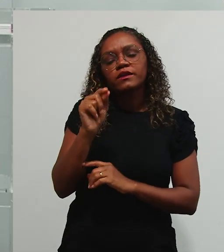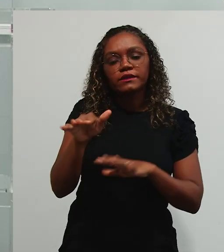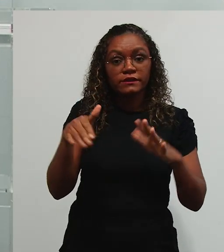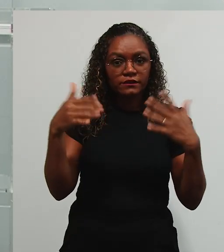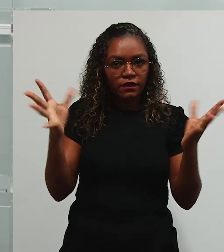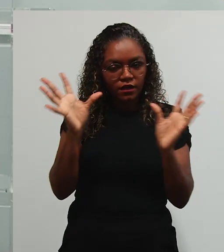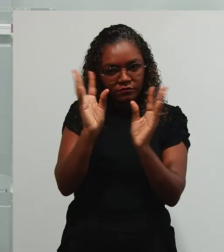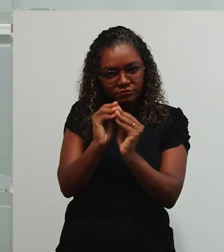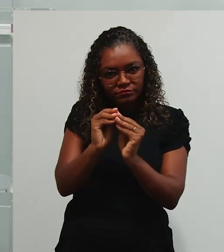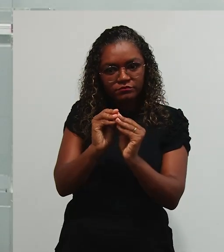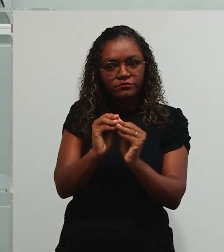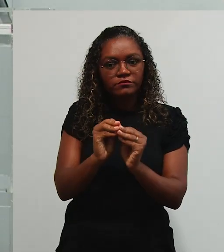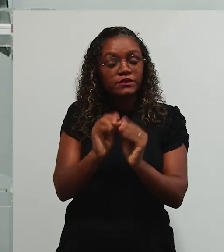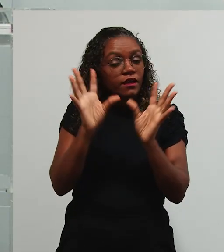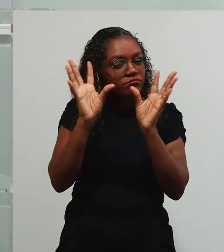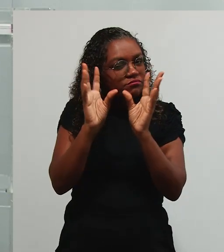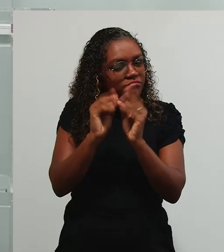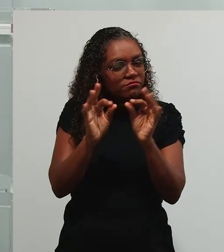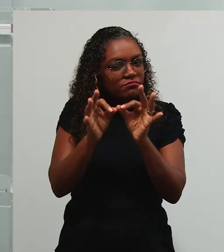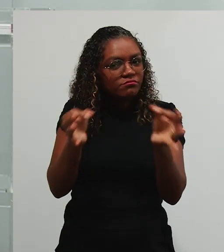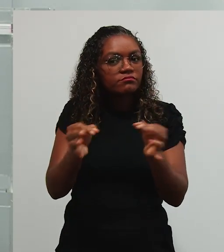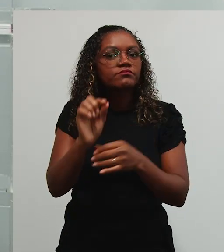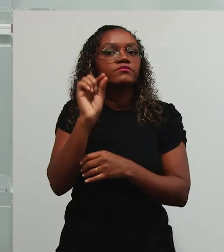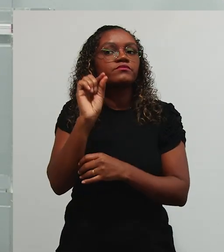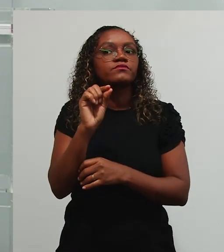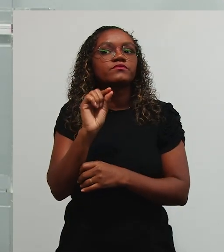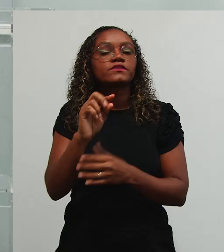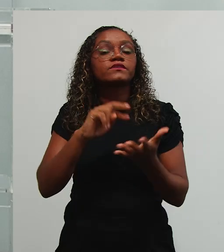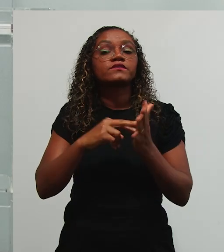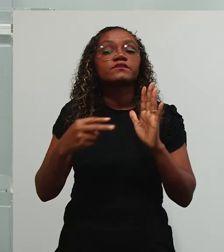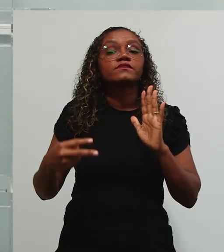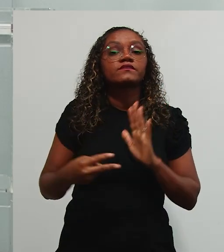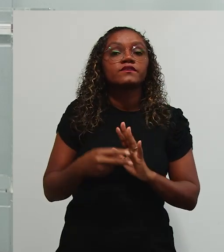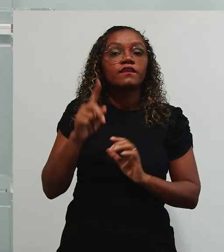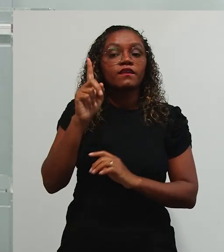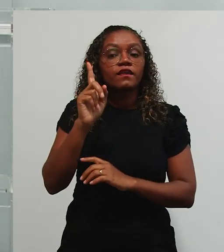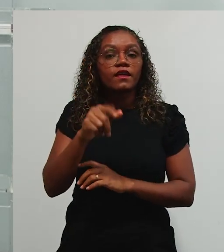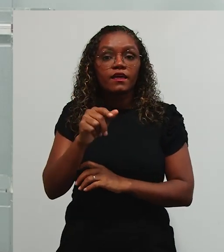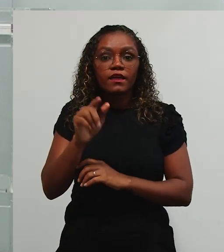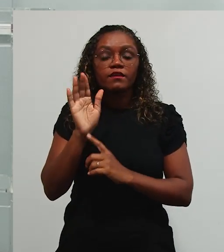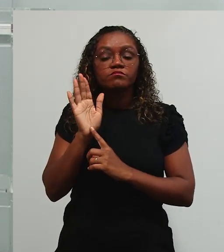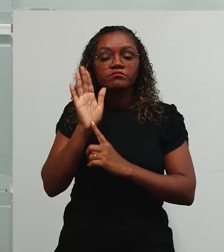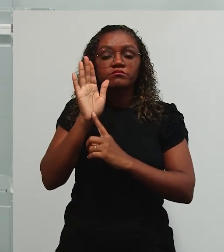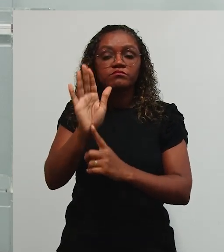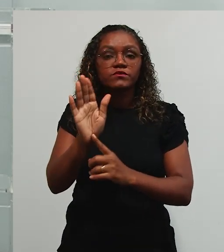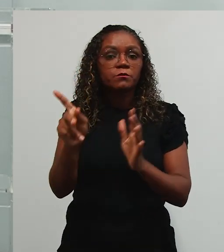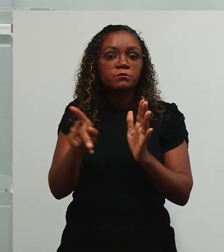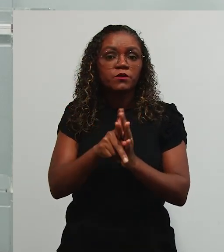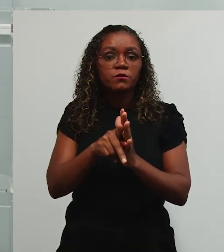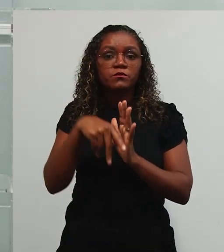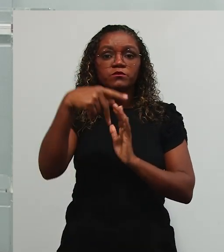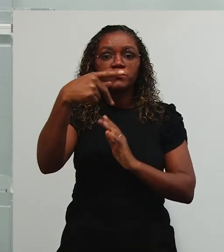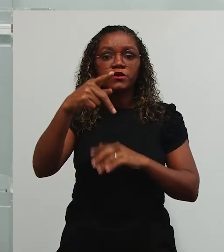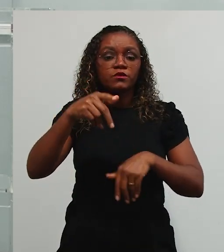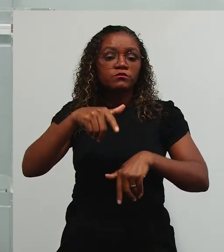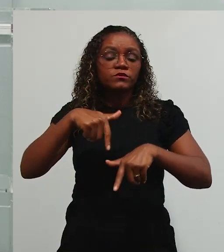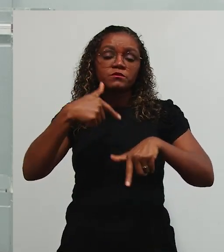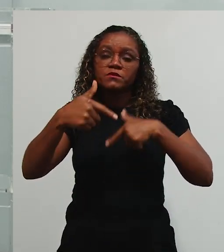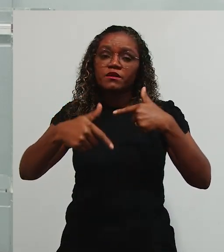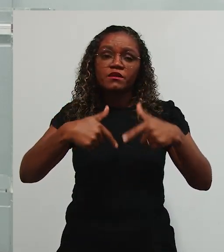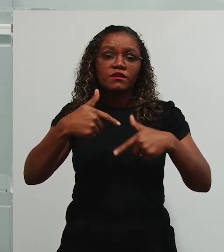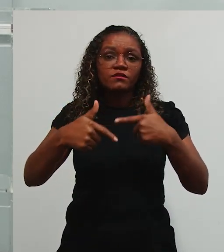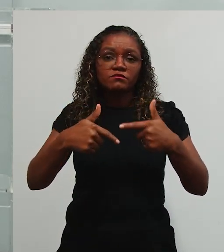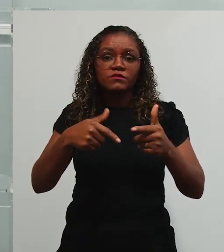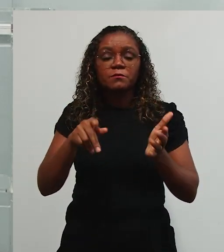bastante resumido, então resumidinho, introdução é a apresentação do seu trabalho. Todo